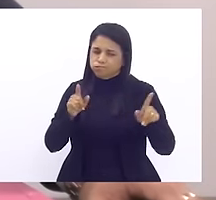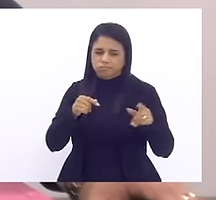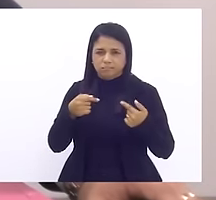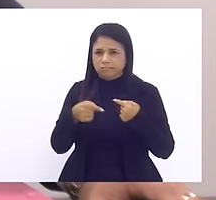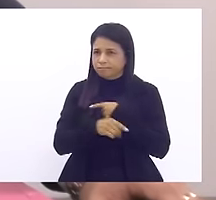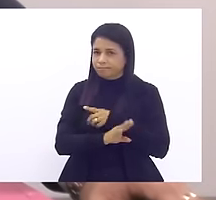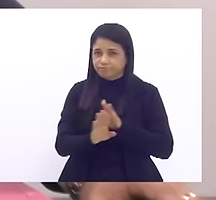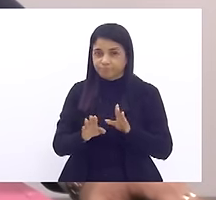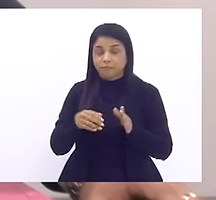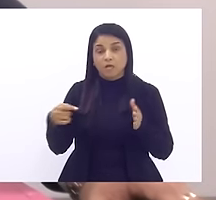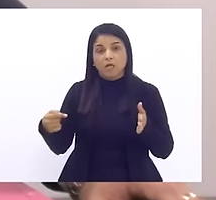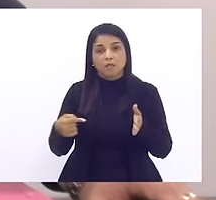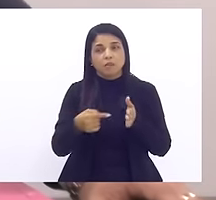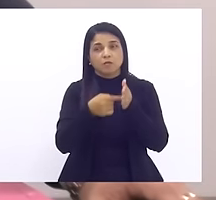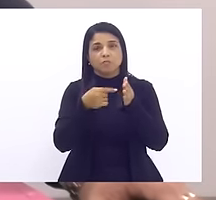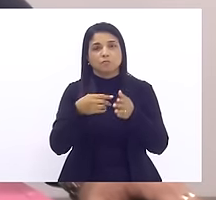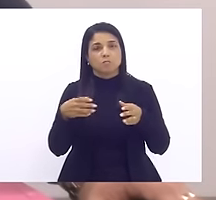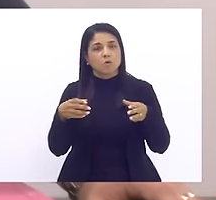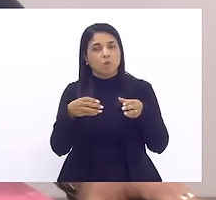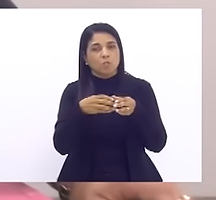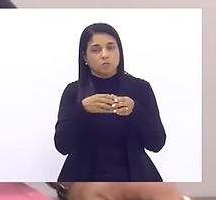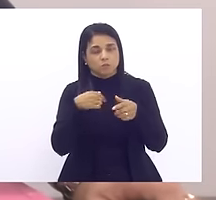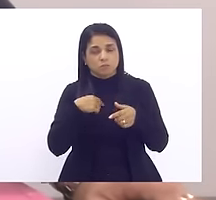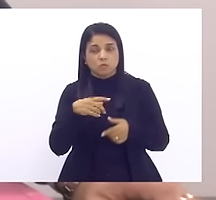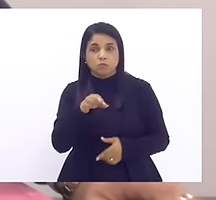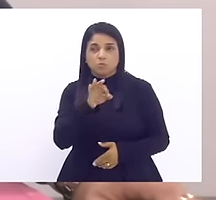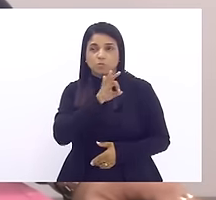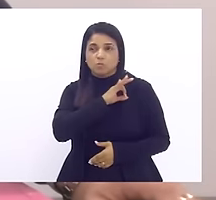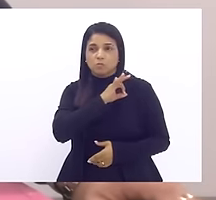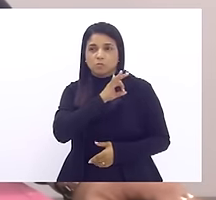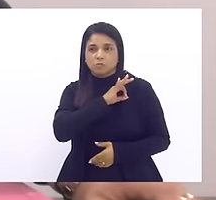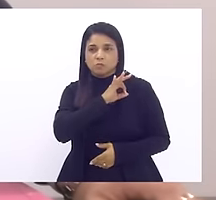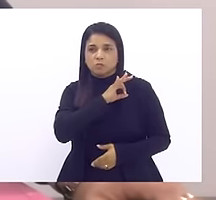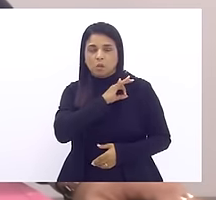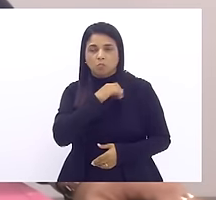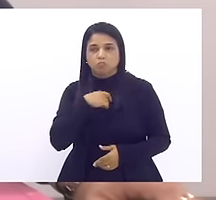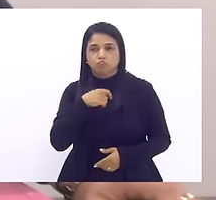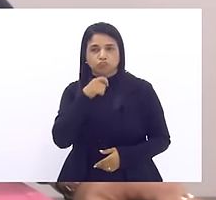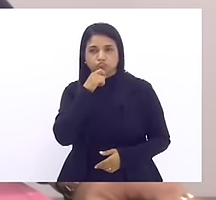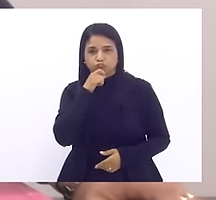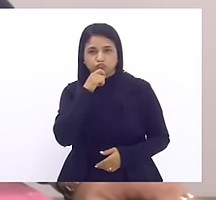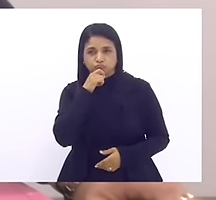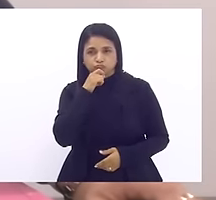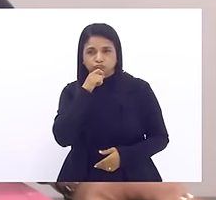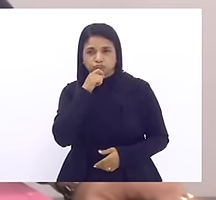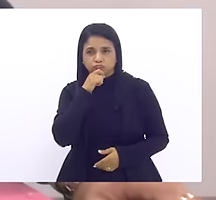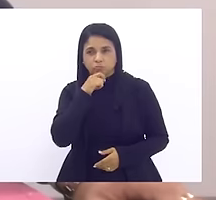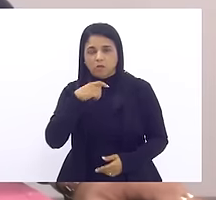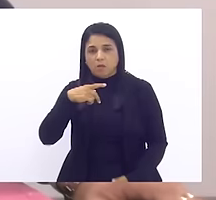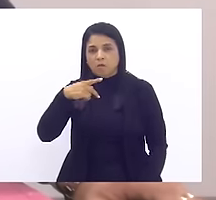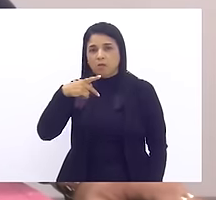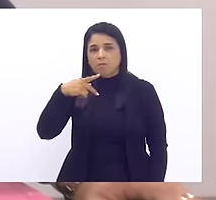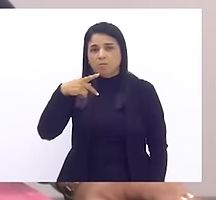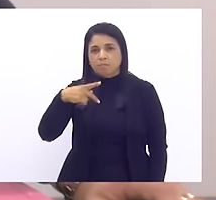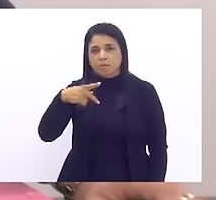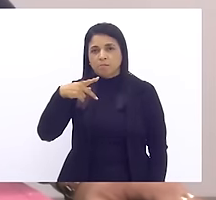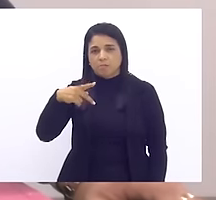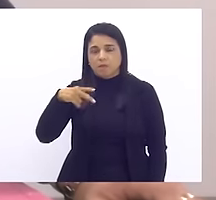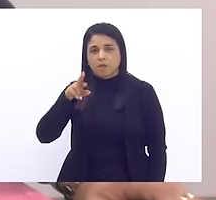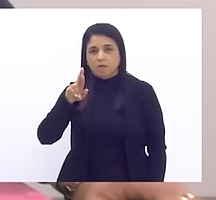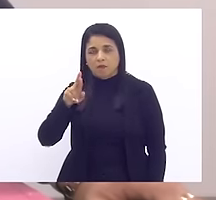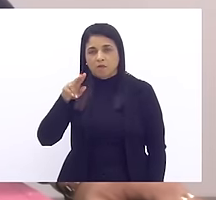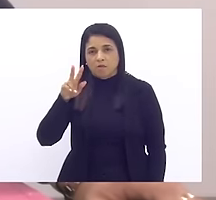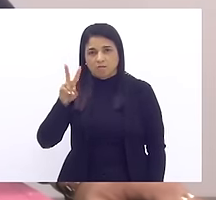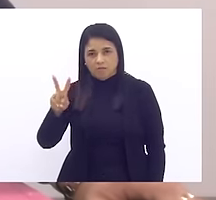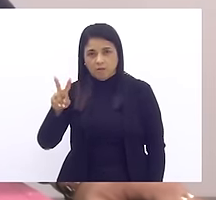E aí falei através da comissão desse policial aqui sem identificação bprv lá em Miguel